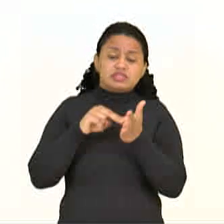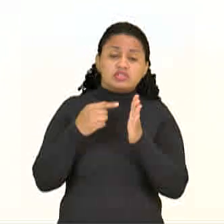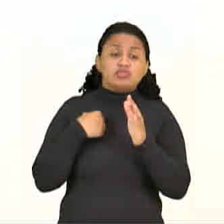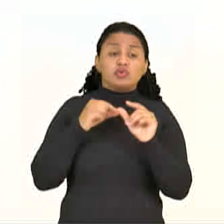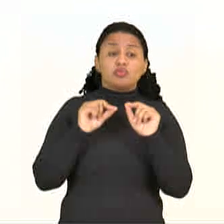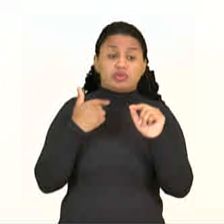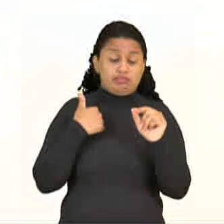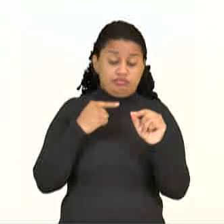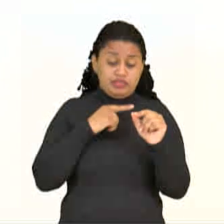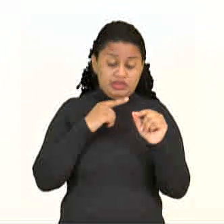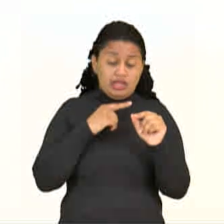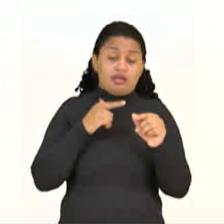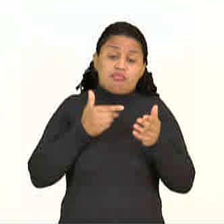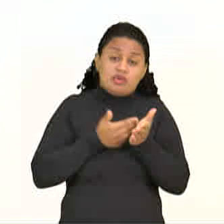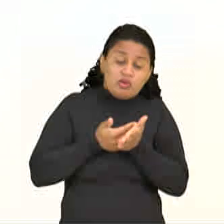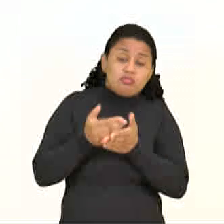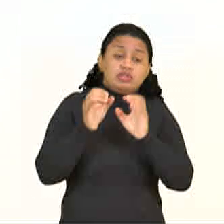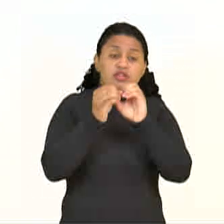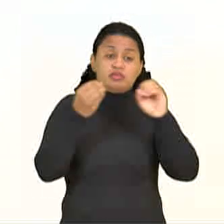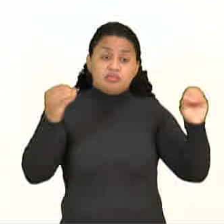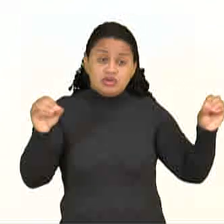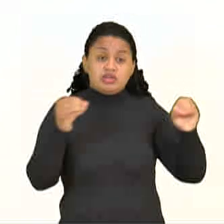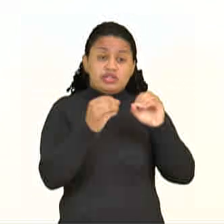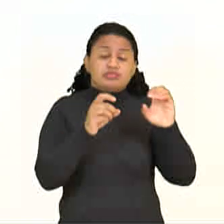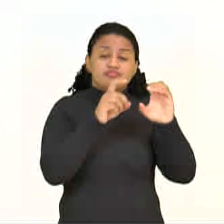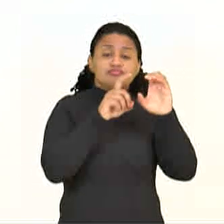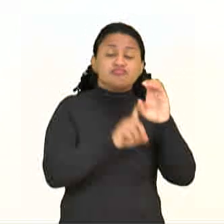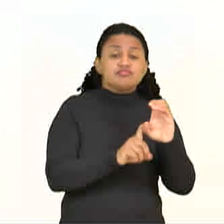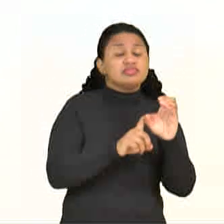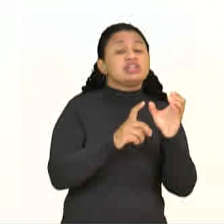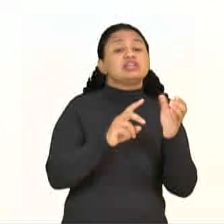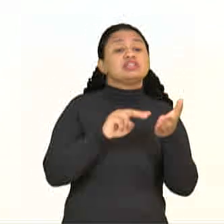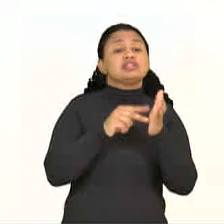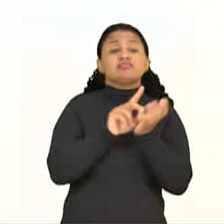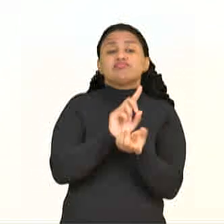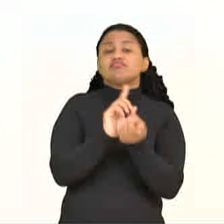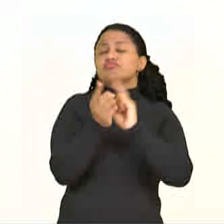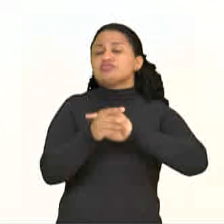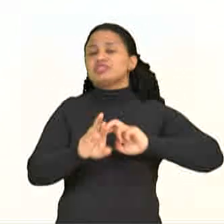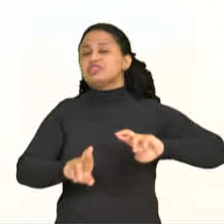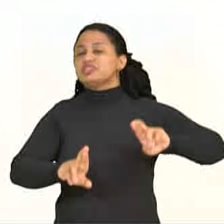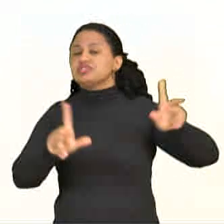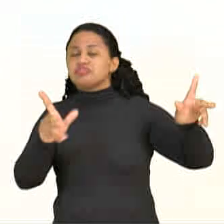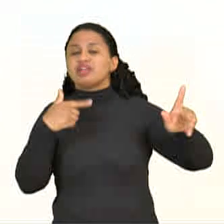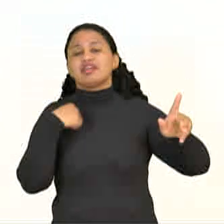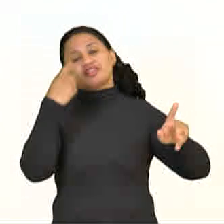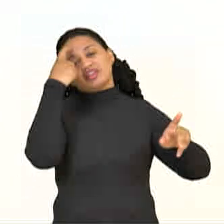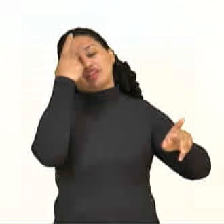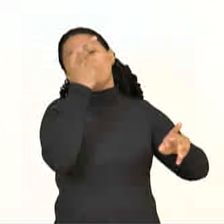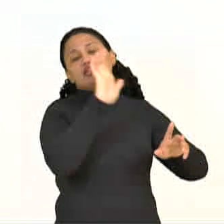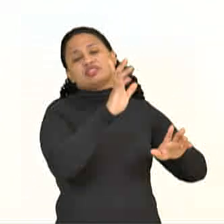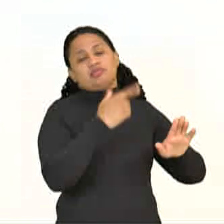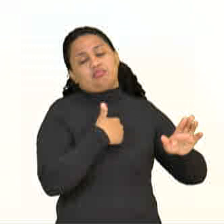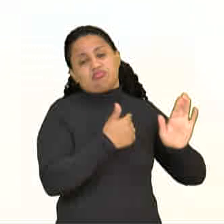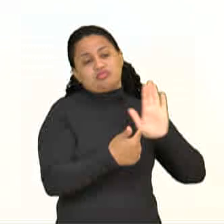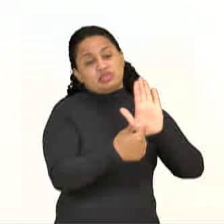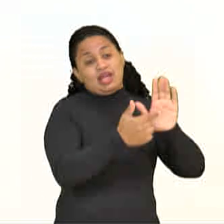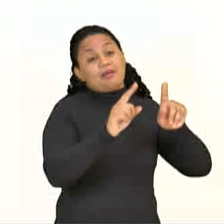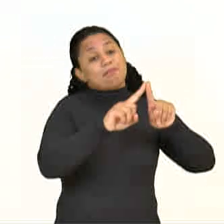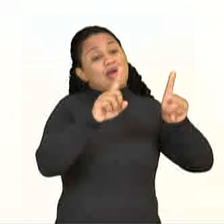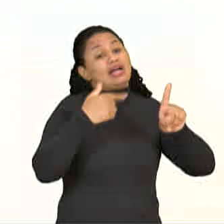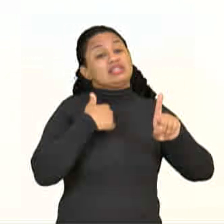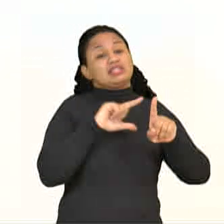empregada para introduzir uma oração subordinada, indica oposição a uma outra ideia exposta, mas que não